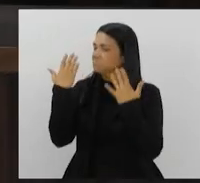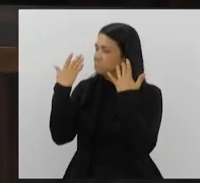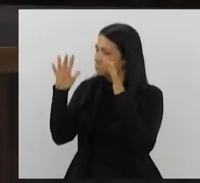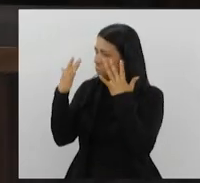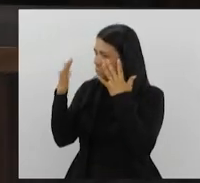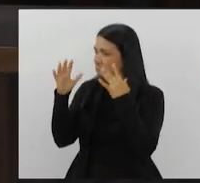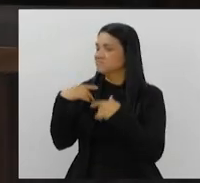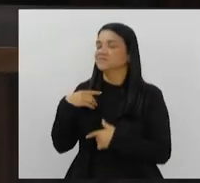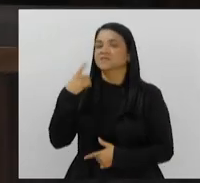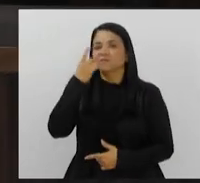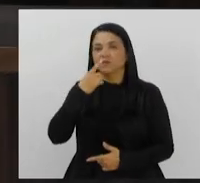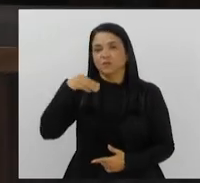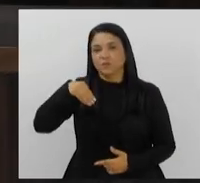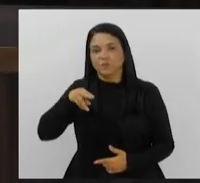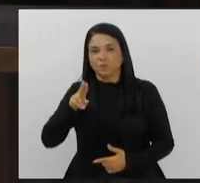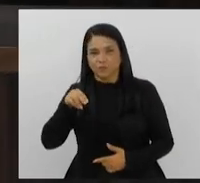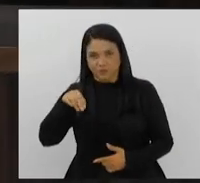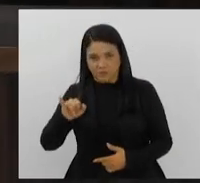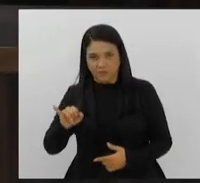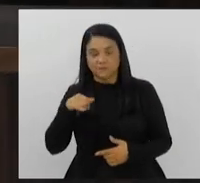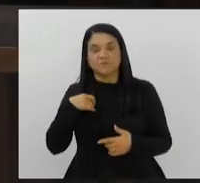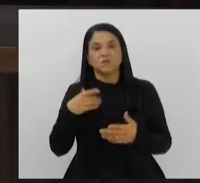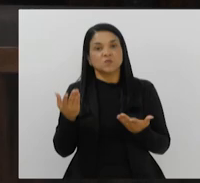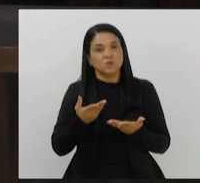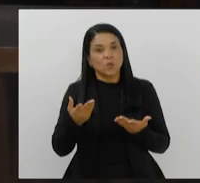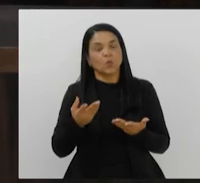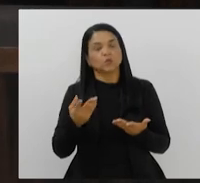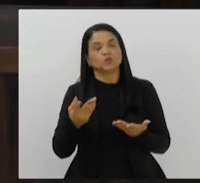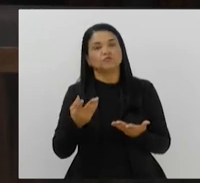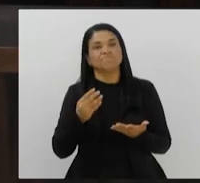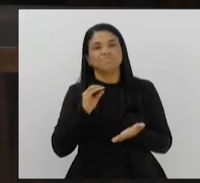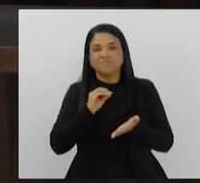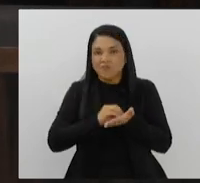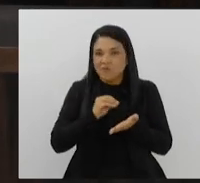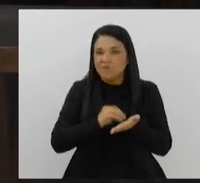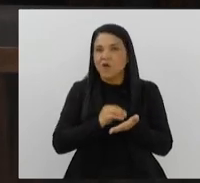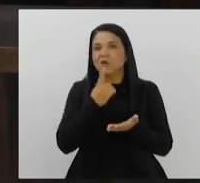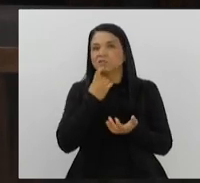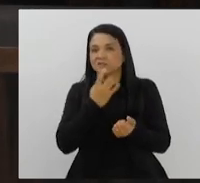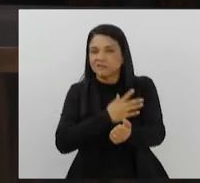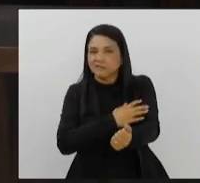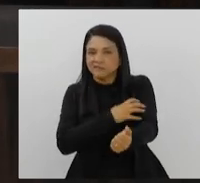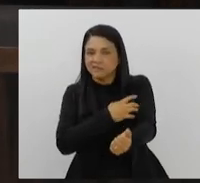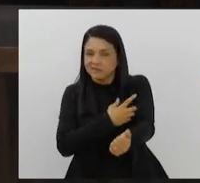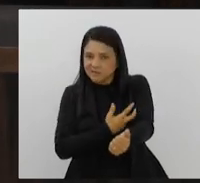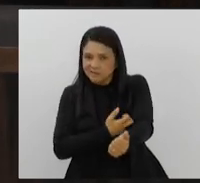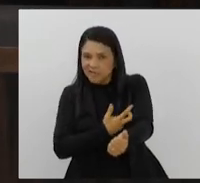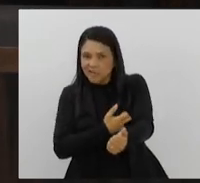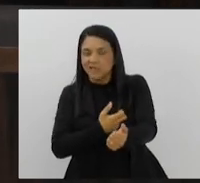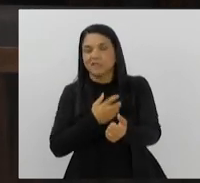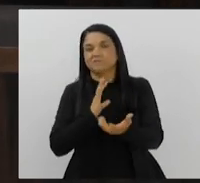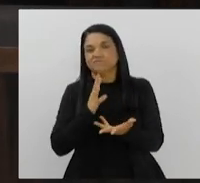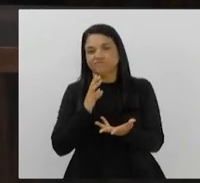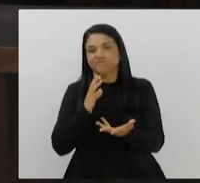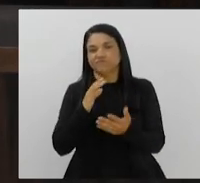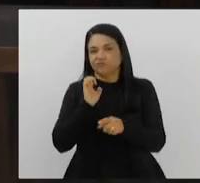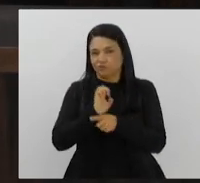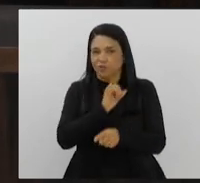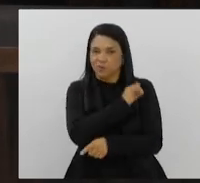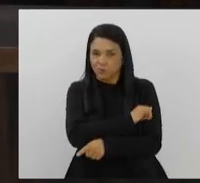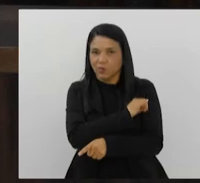deputado Muni Neto. Acho que está acontecendo muito hoje no nosso estado esse problema de falta de sangue, banco de sangue. Então, isso é muito importante, tá?